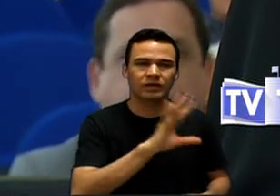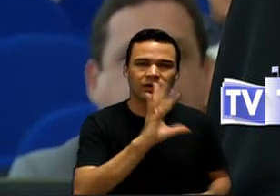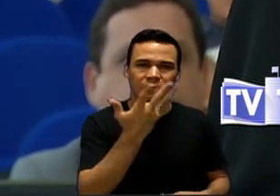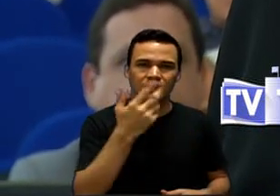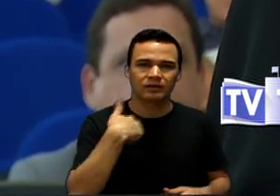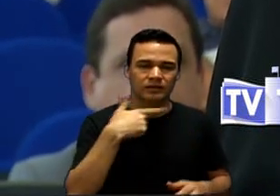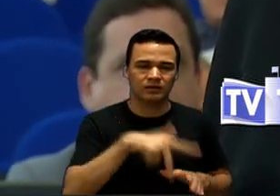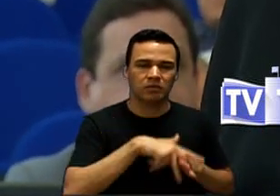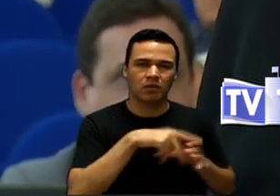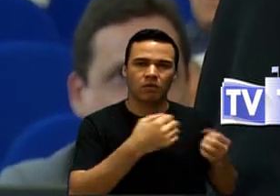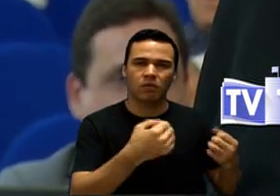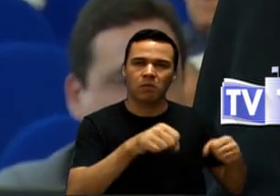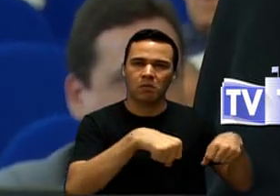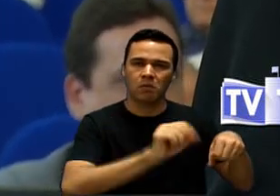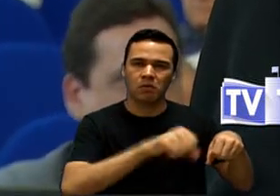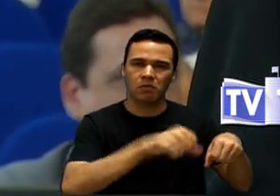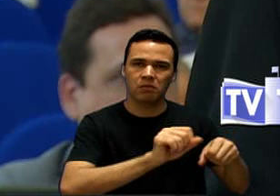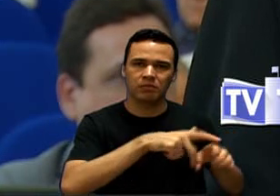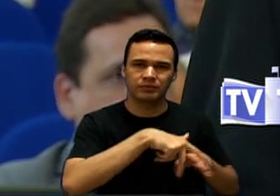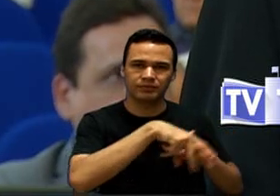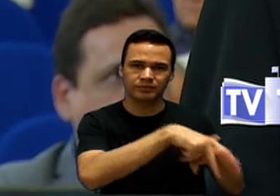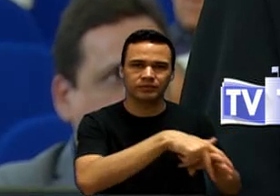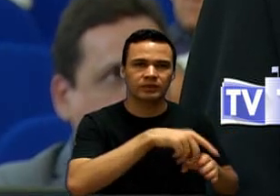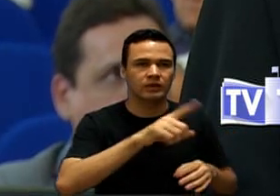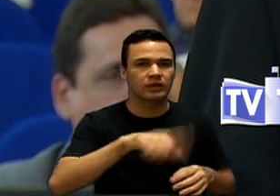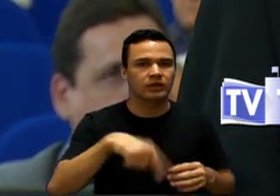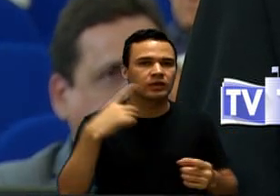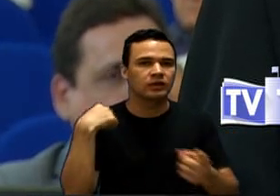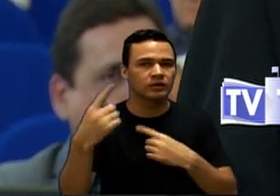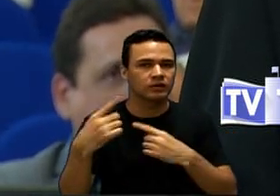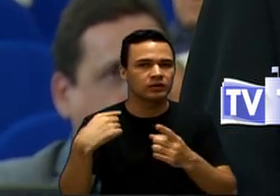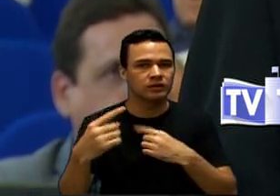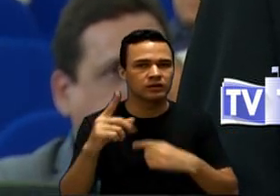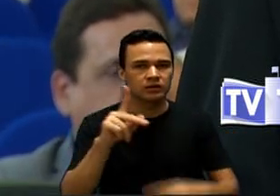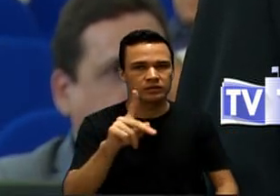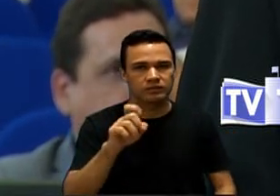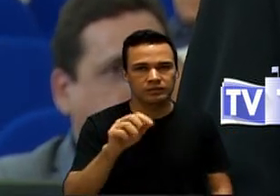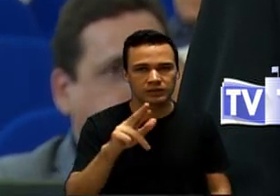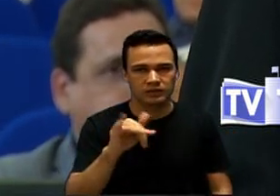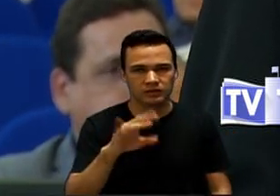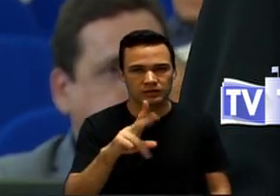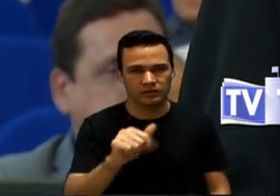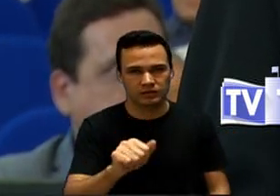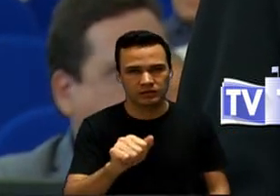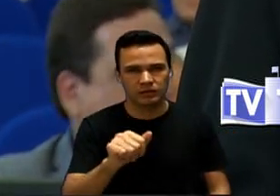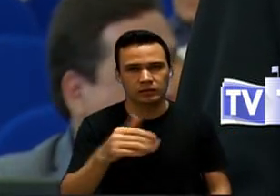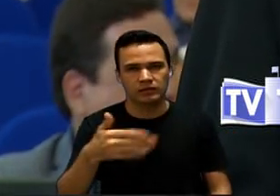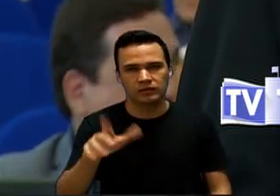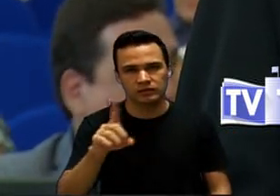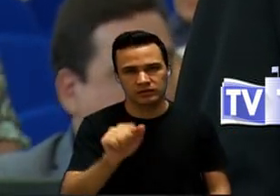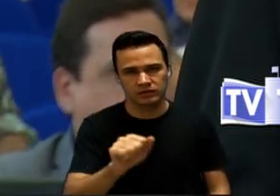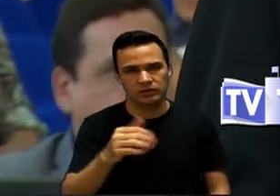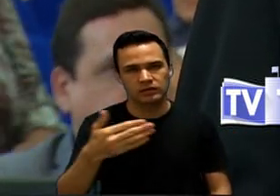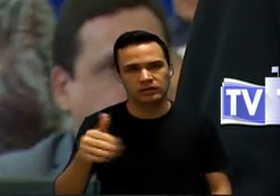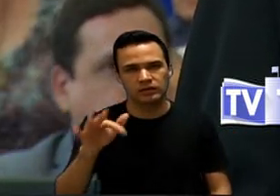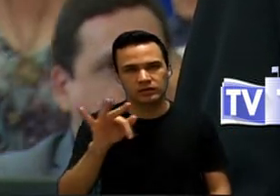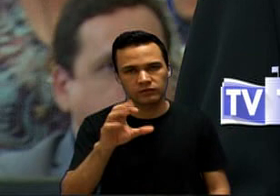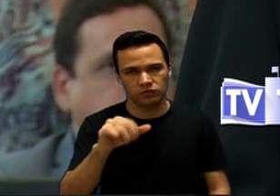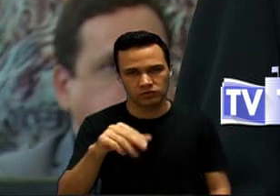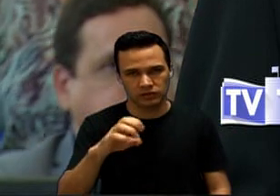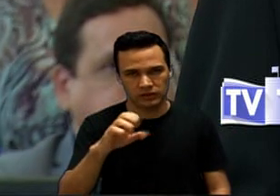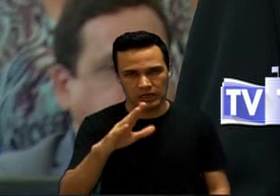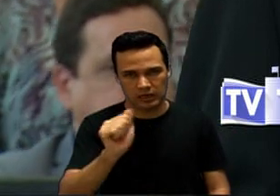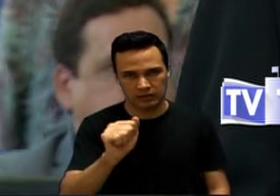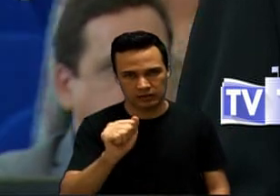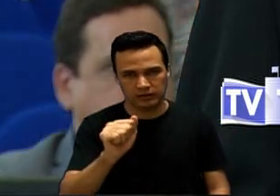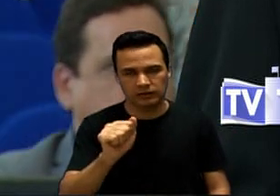na garupa de uma moto na rua Avenida Pereira da Fonseca, no bairro do Éden. É uma